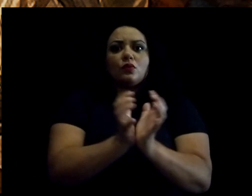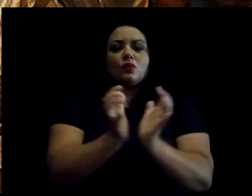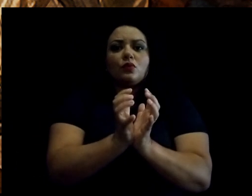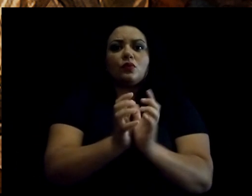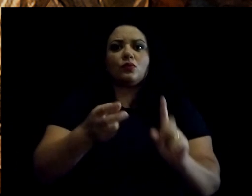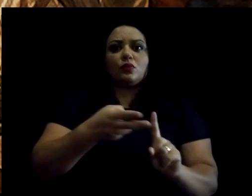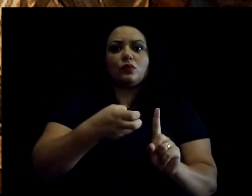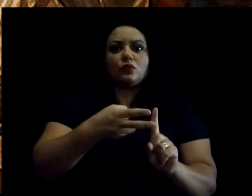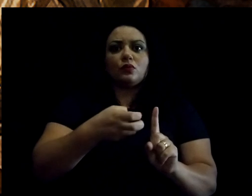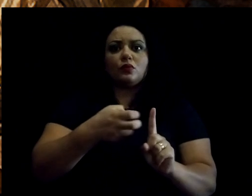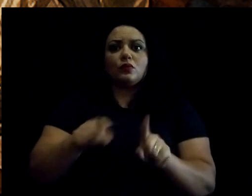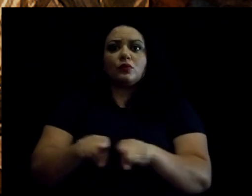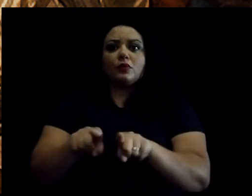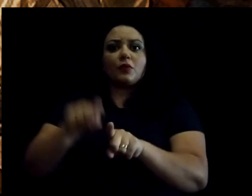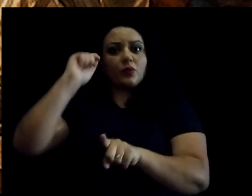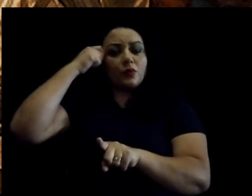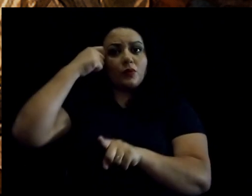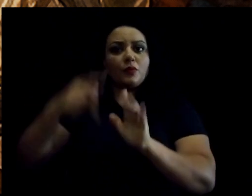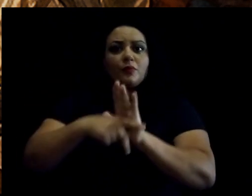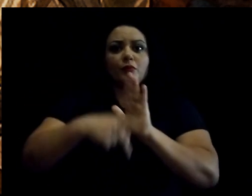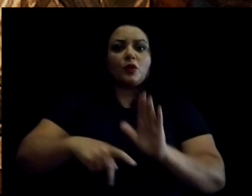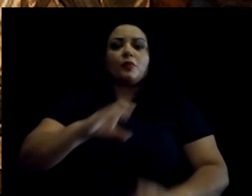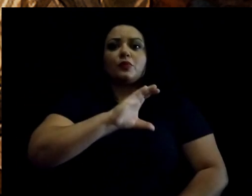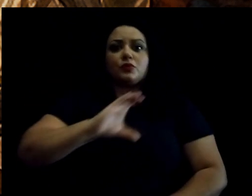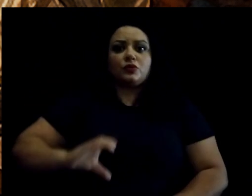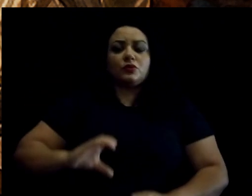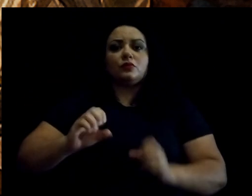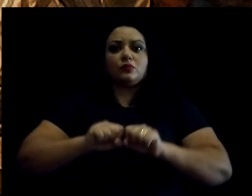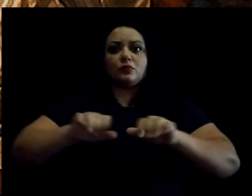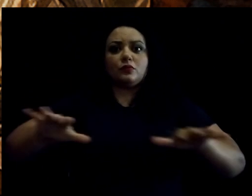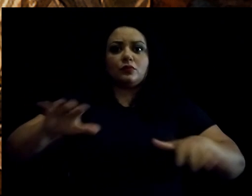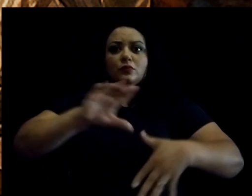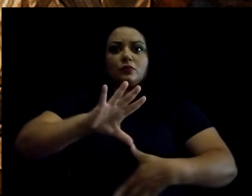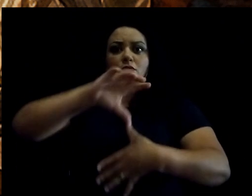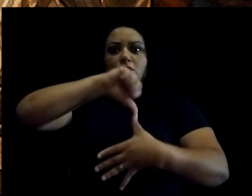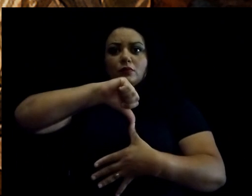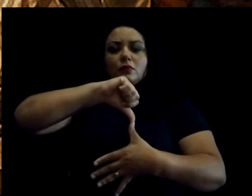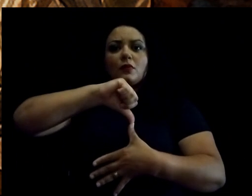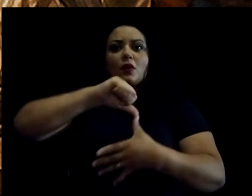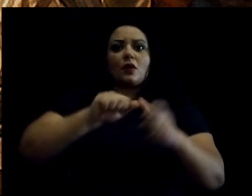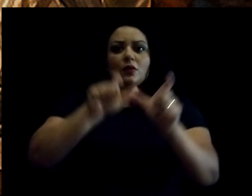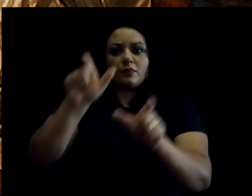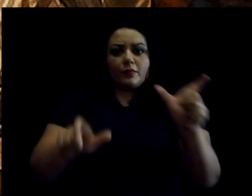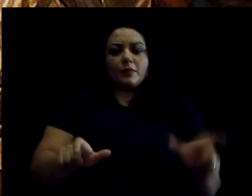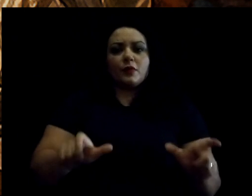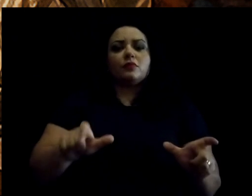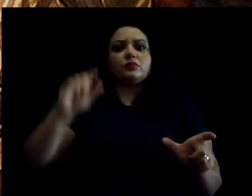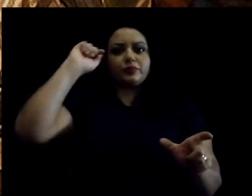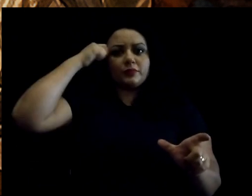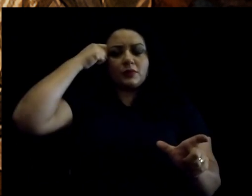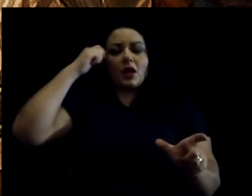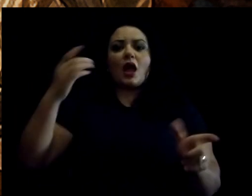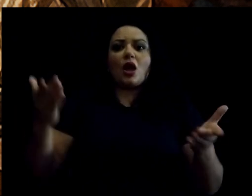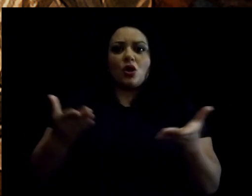escravizar negros e índios em nome da expansão do cristianismo nas Américas. Ser negro deixa de ser um